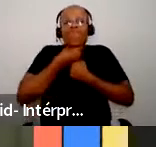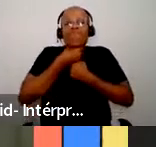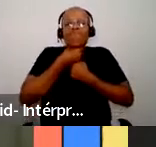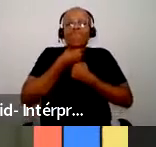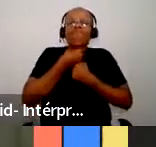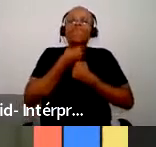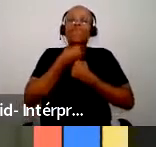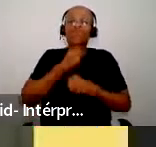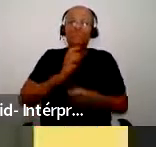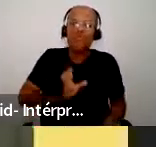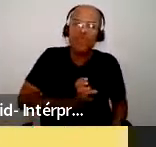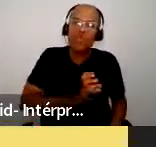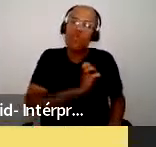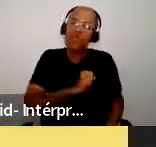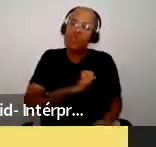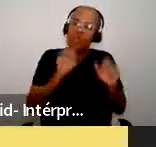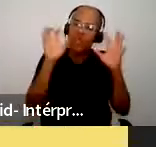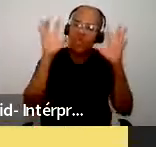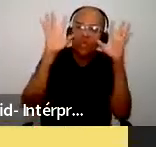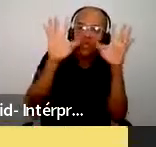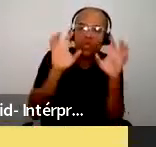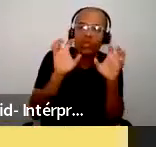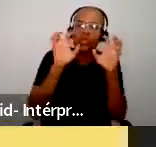esse amor no escuro.